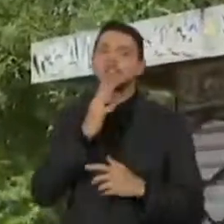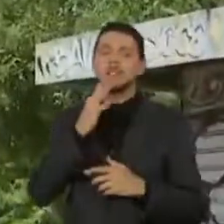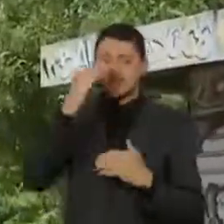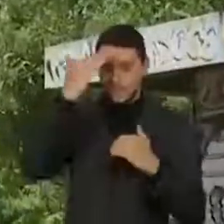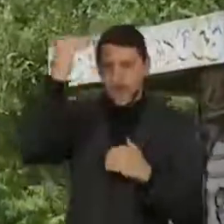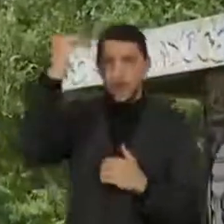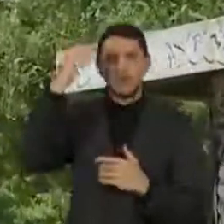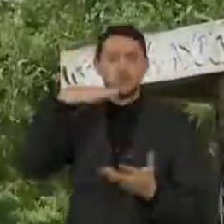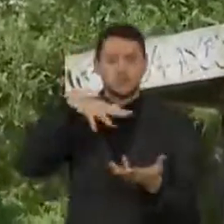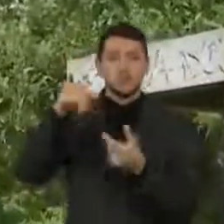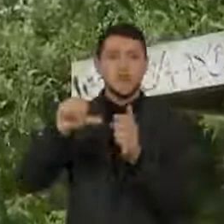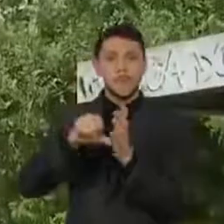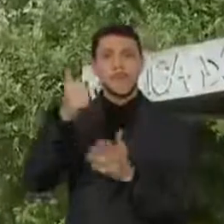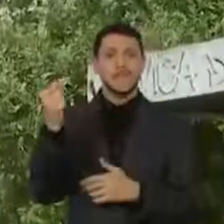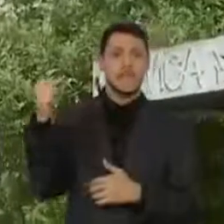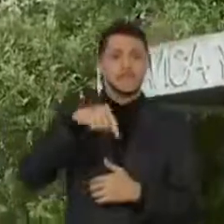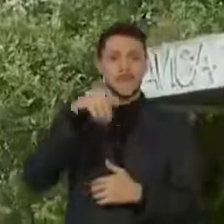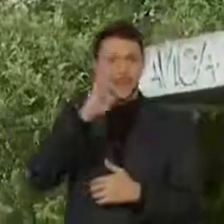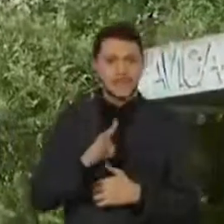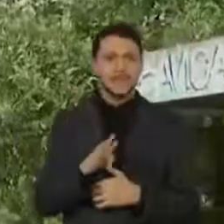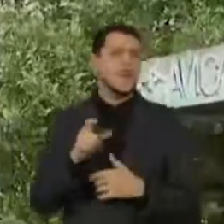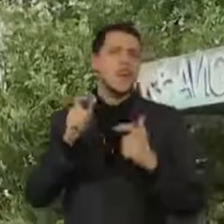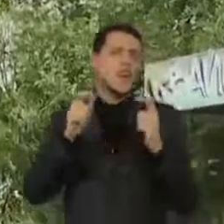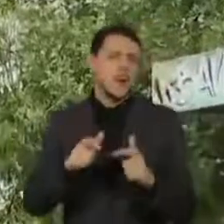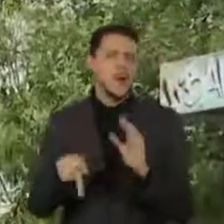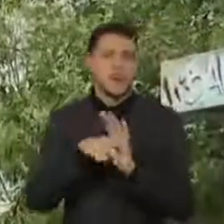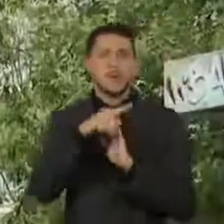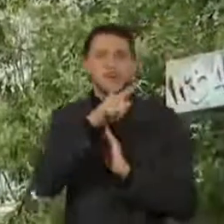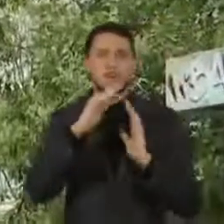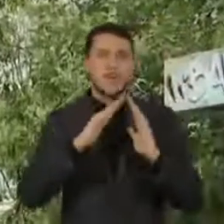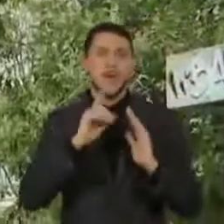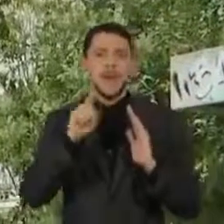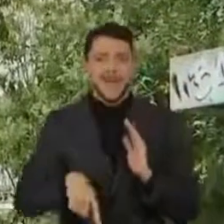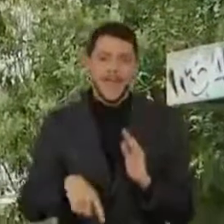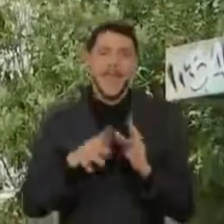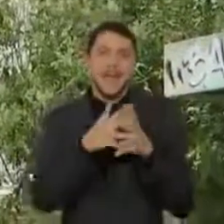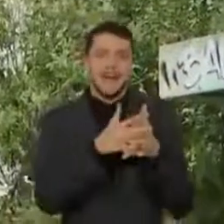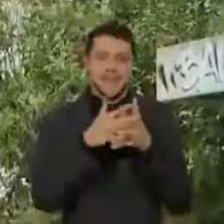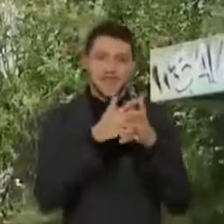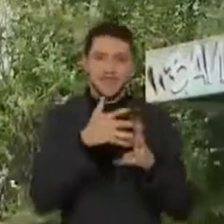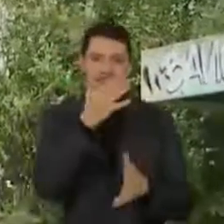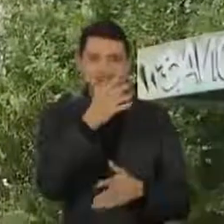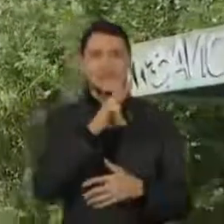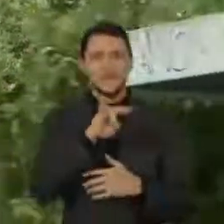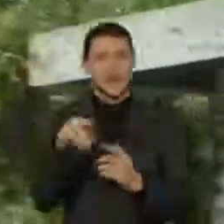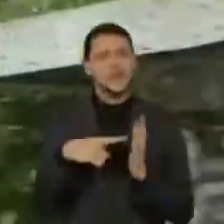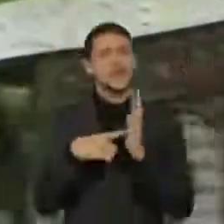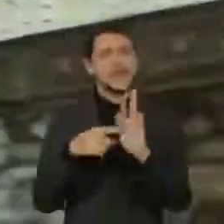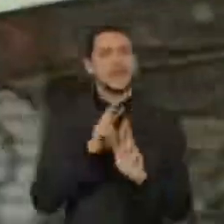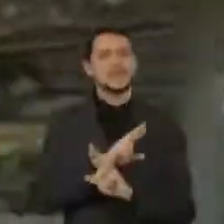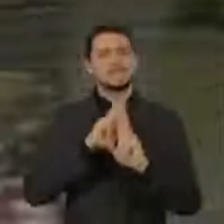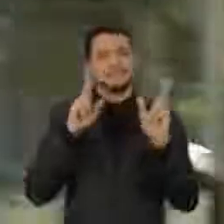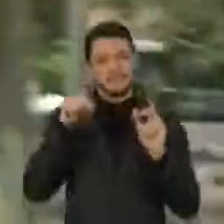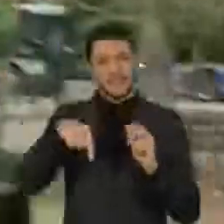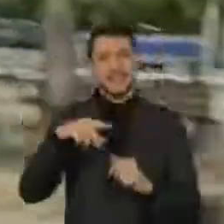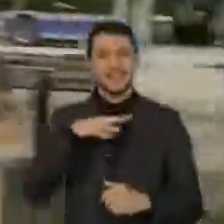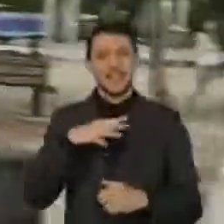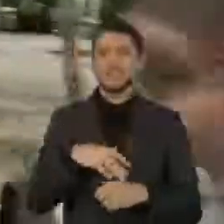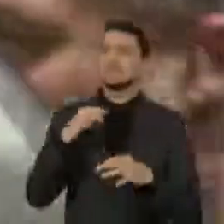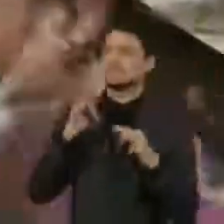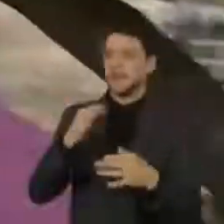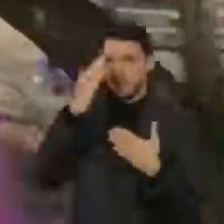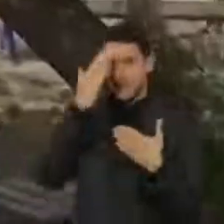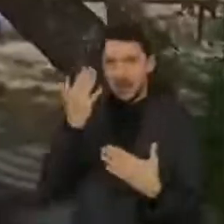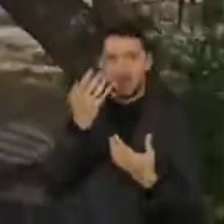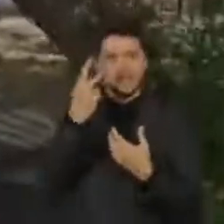que ele vem para o Brasil, um artista americano, e vai ser uma obra que vai fazer bastante impacto na cidade. Tá certo, obrigado pelas suas